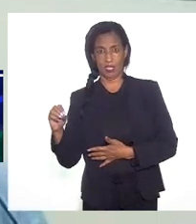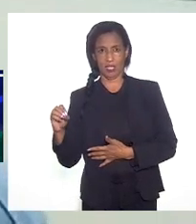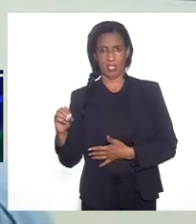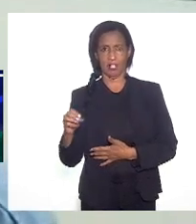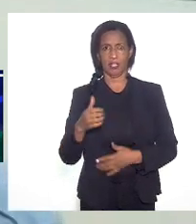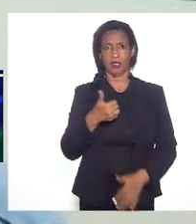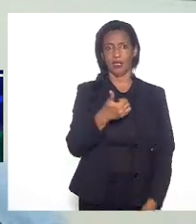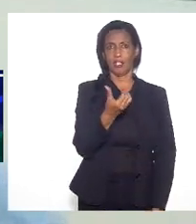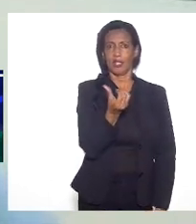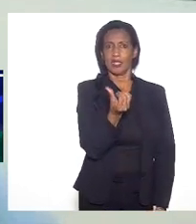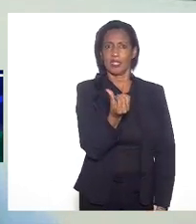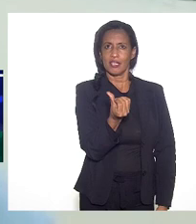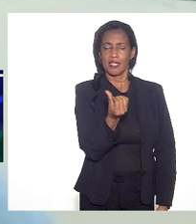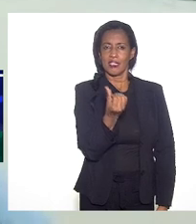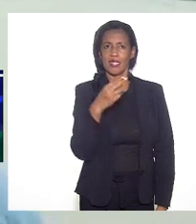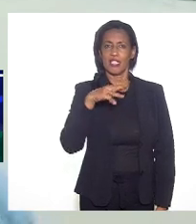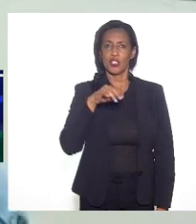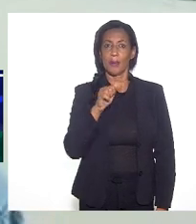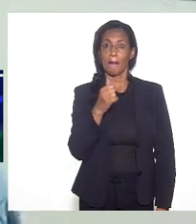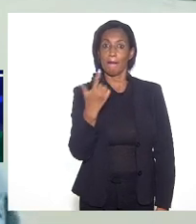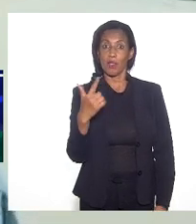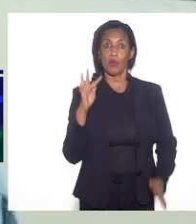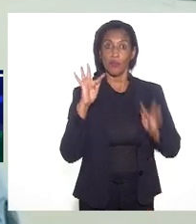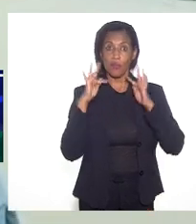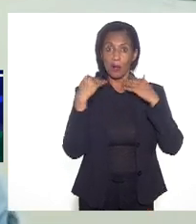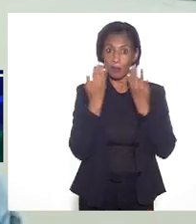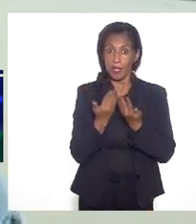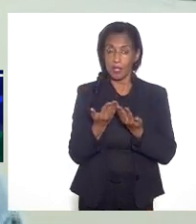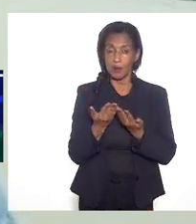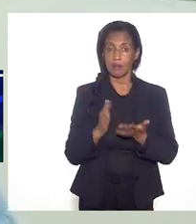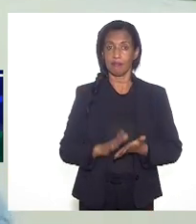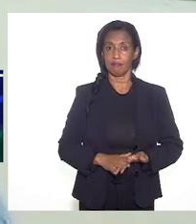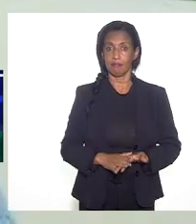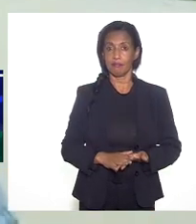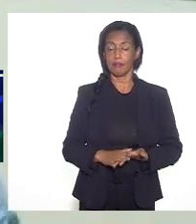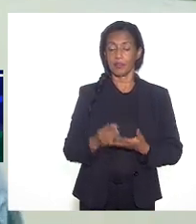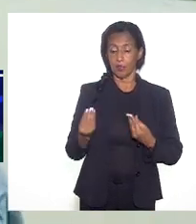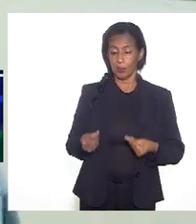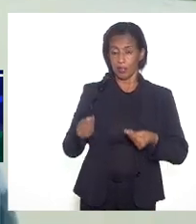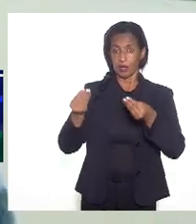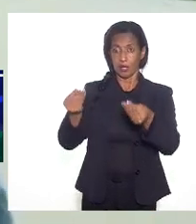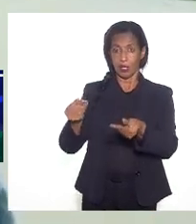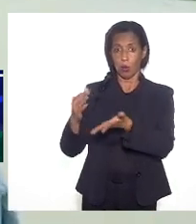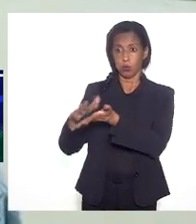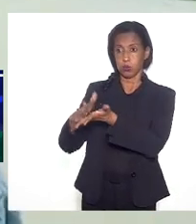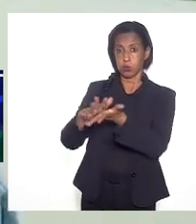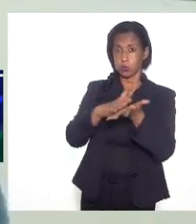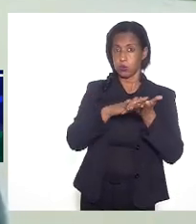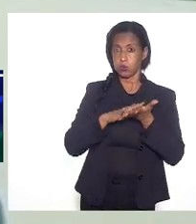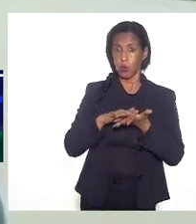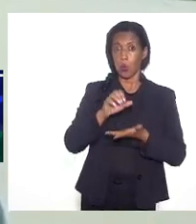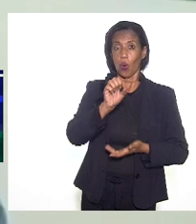tem 16 mil famílias. Então, se distribuiu para a escola do samba,